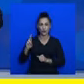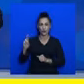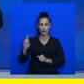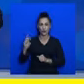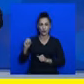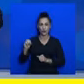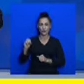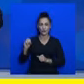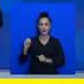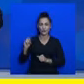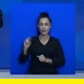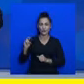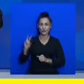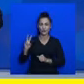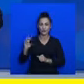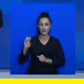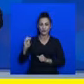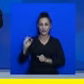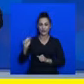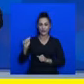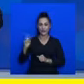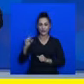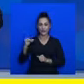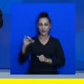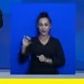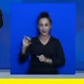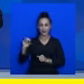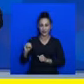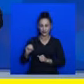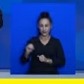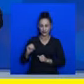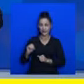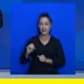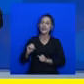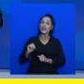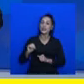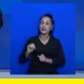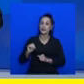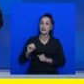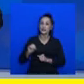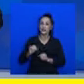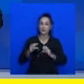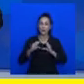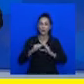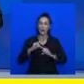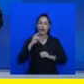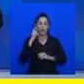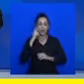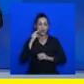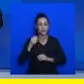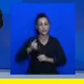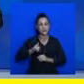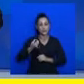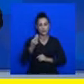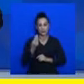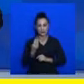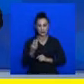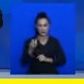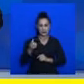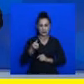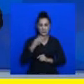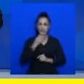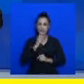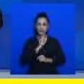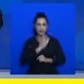Ferroviário, então repetindo, senhoras auditoras, as senhoras confirmam que a bola sorteada foi a bola rosa número 36, que corresponde ao